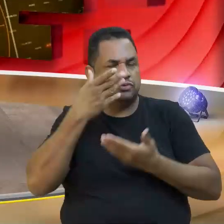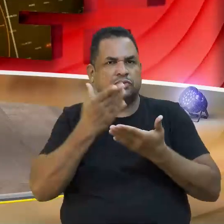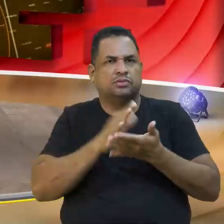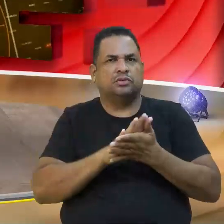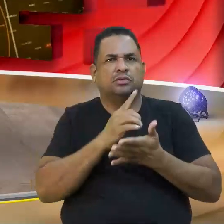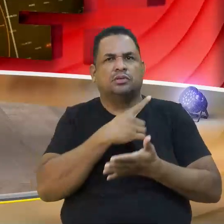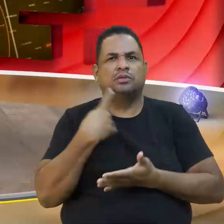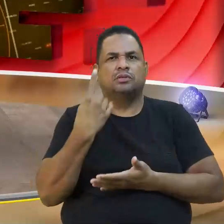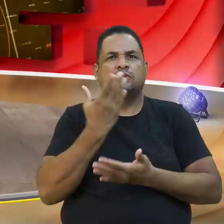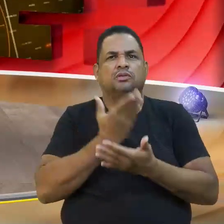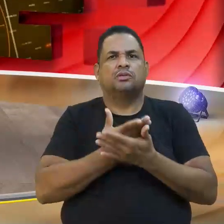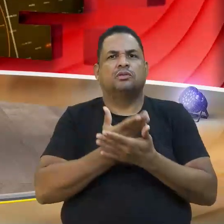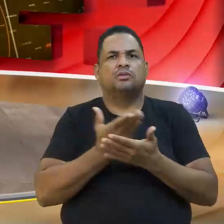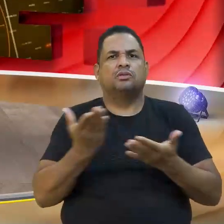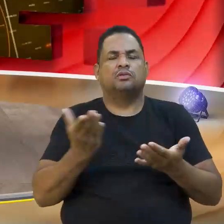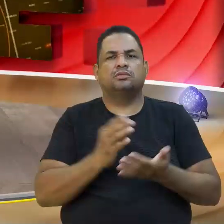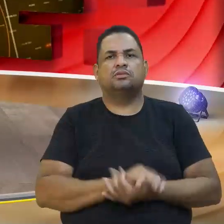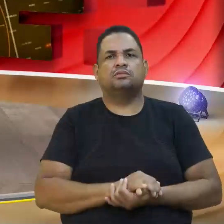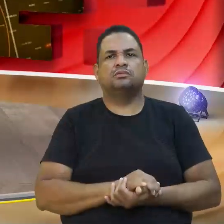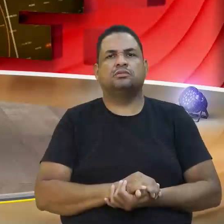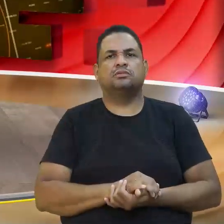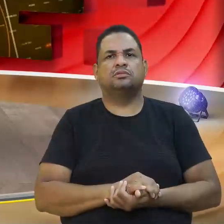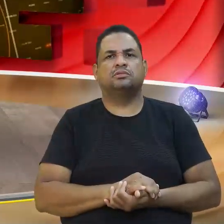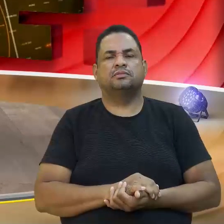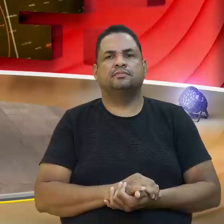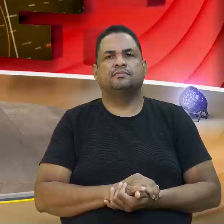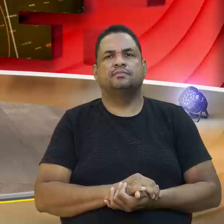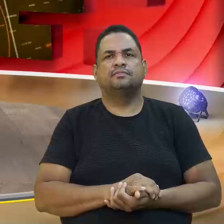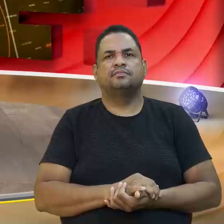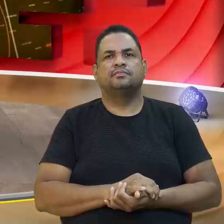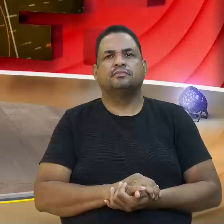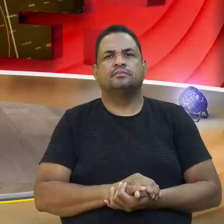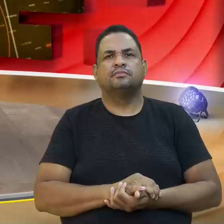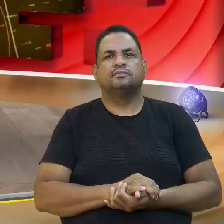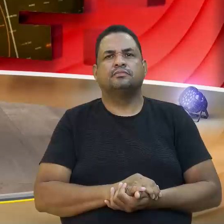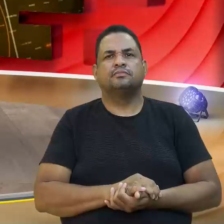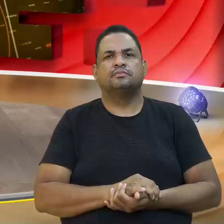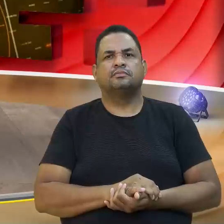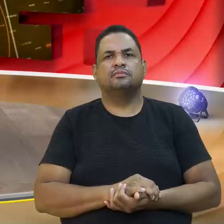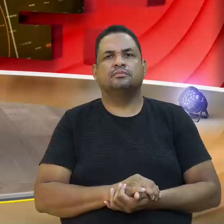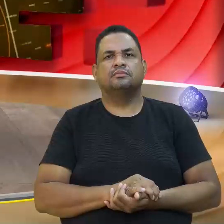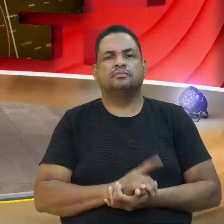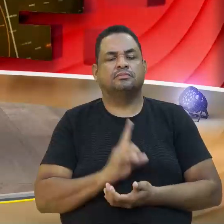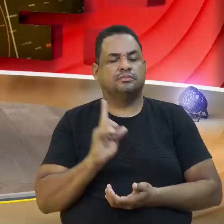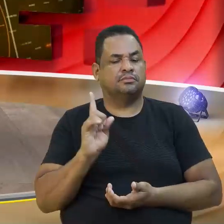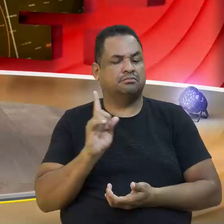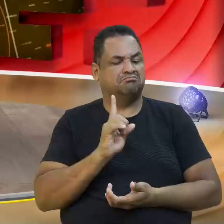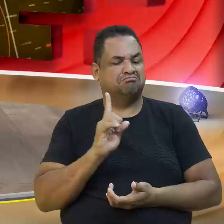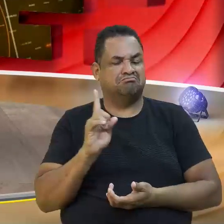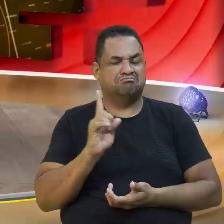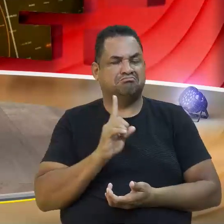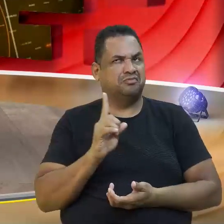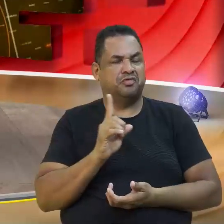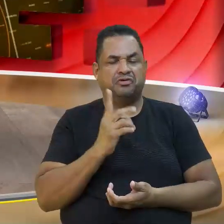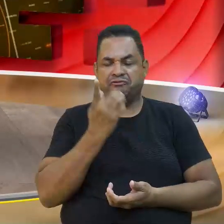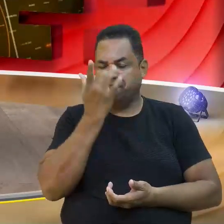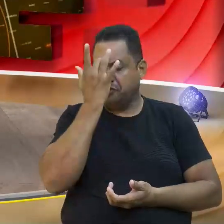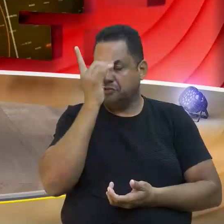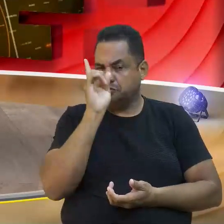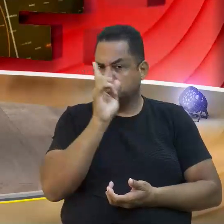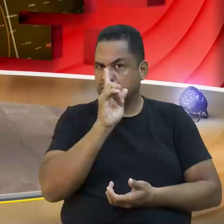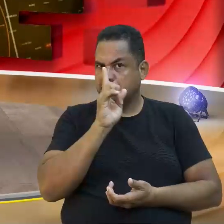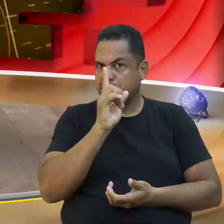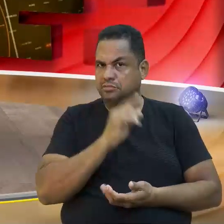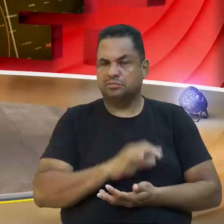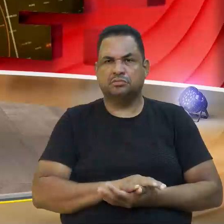Eu já ia falar isso para vocês. E vou falar para vocês uma coisa. Não é fácil, tá? Não adianta falar assim, não, é coisa